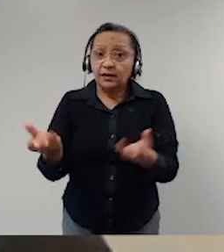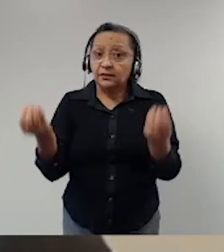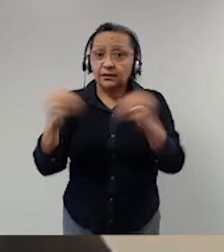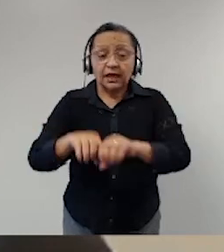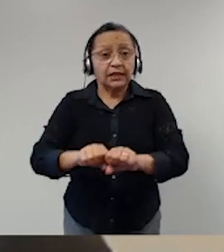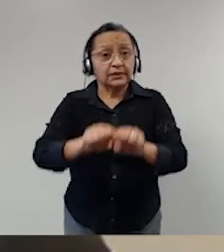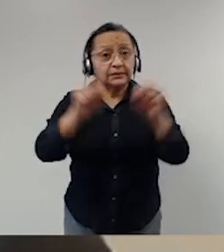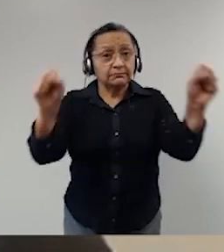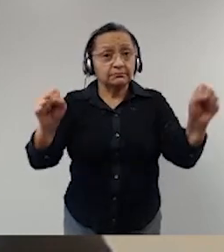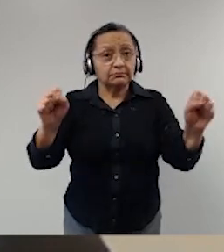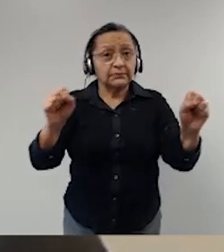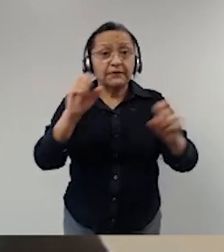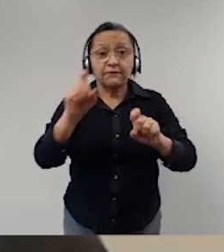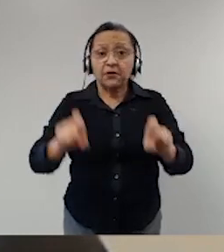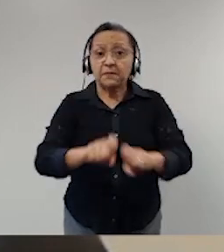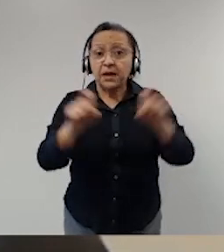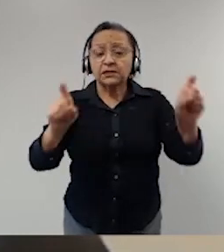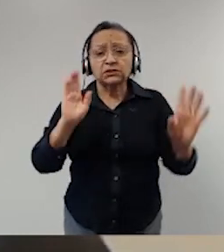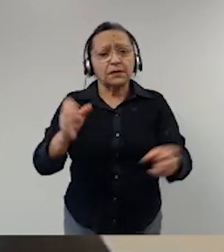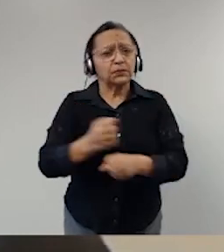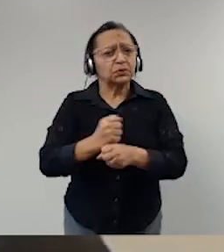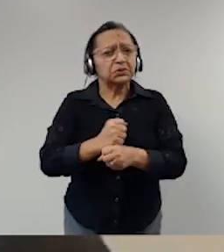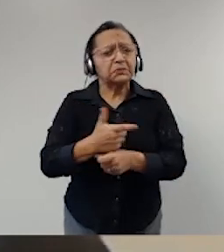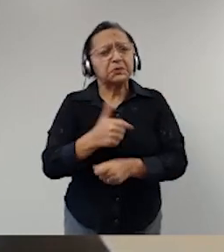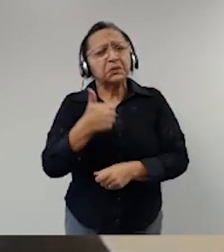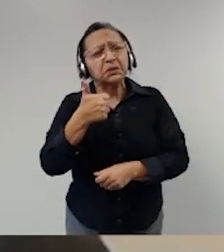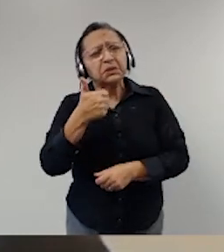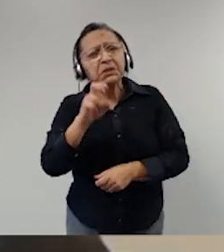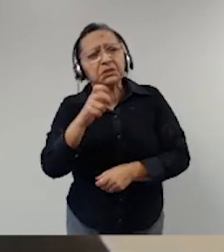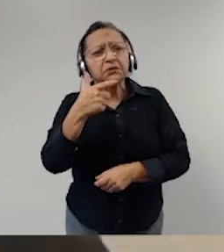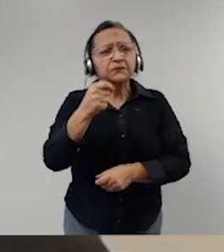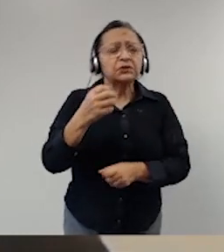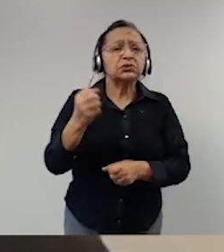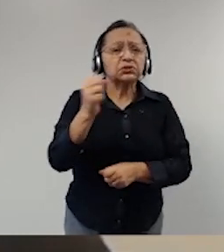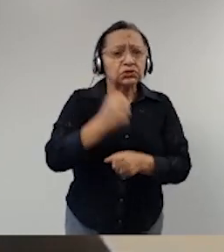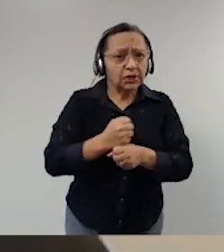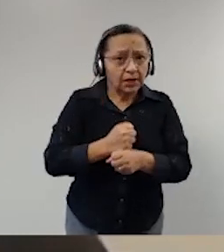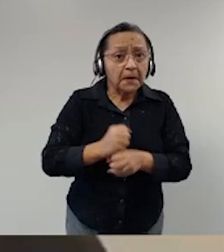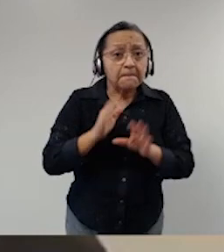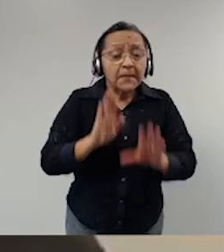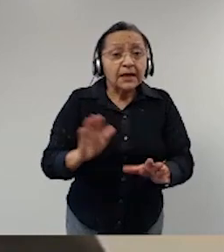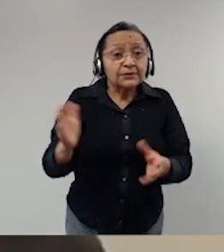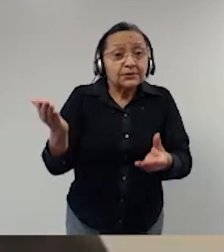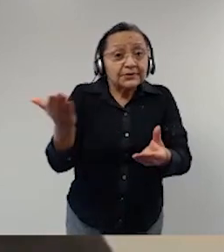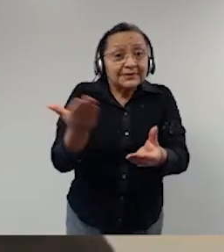há muitos, muitos anos, se calhar há 15 ou 20 anos, mas os atos